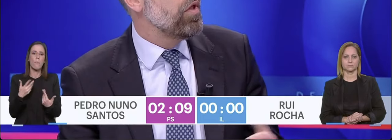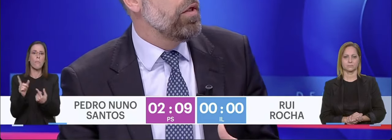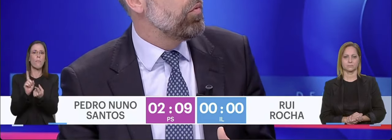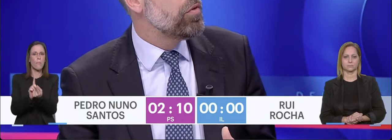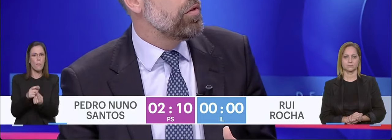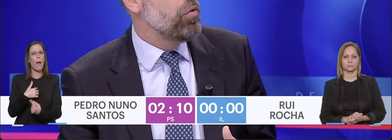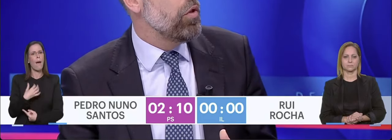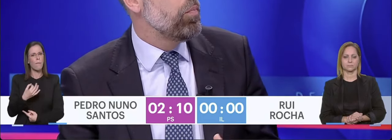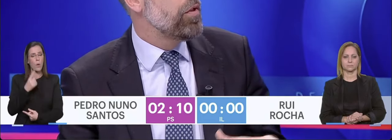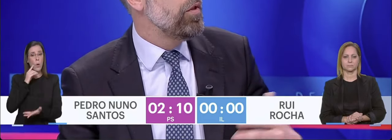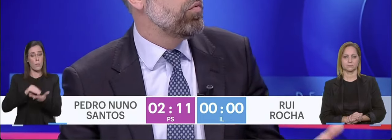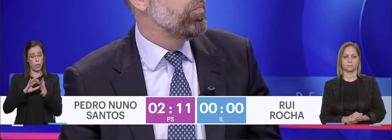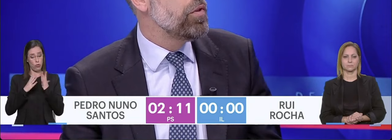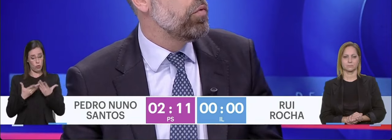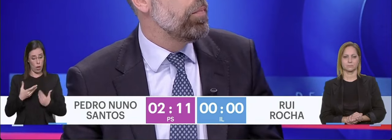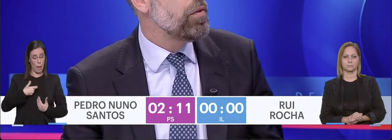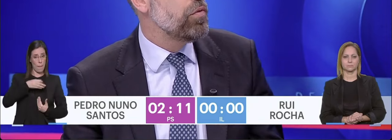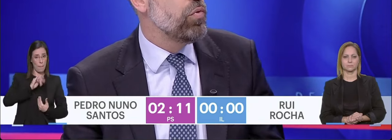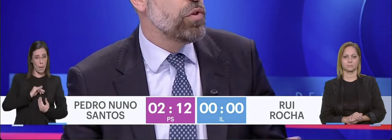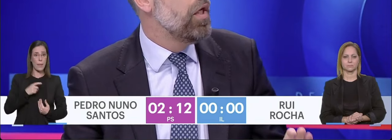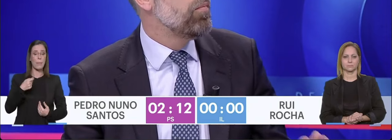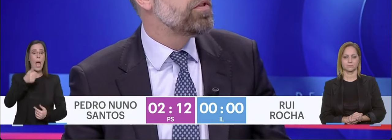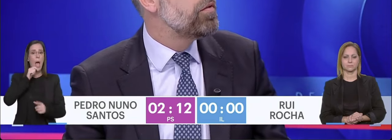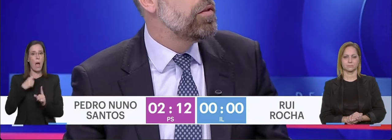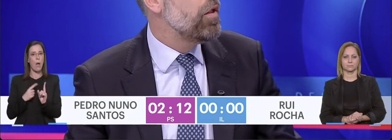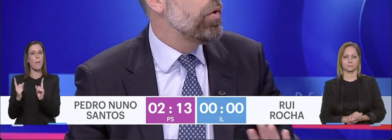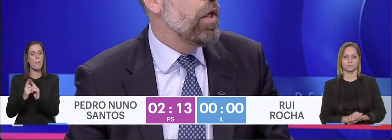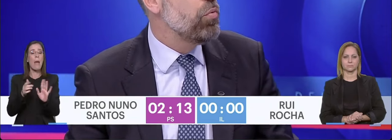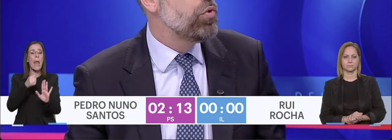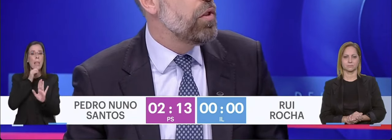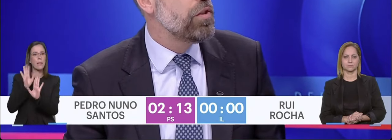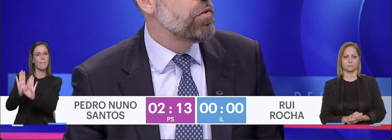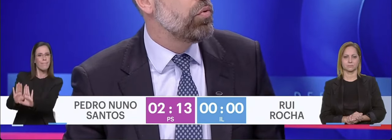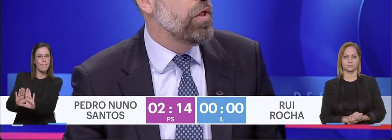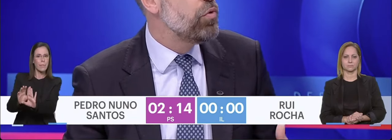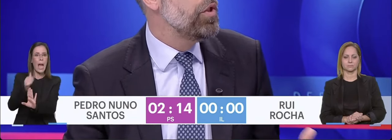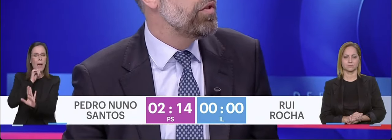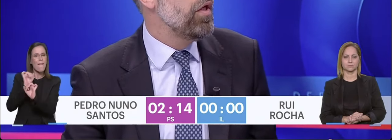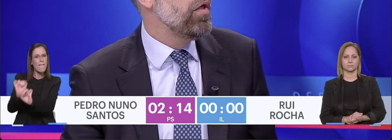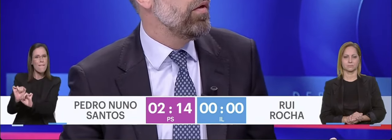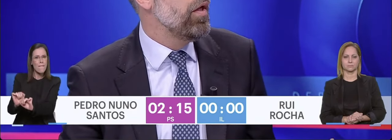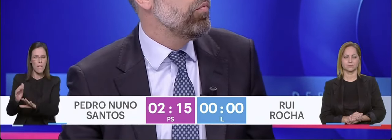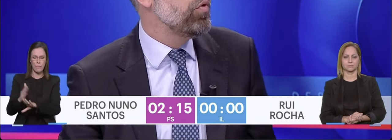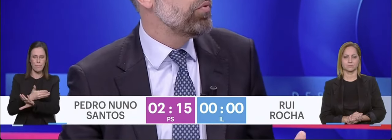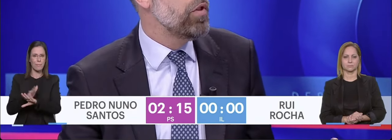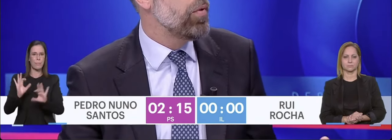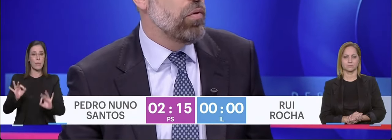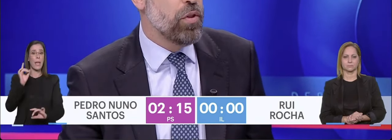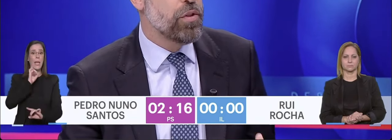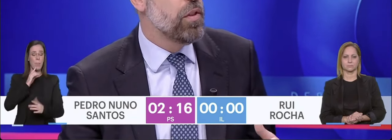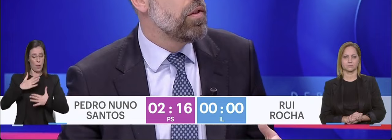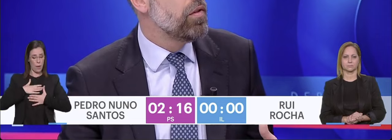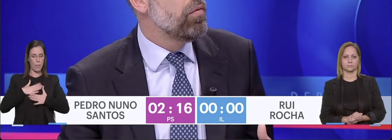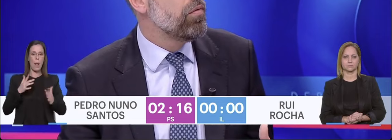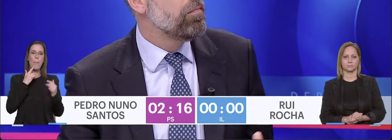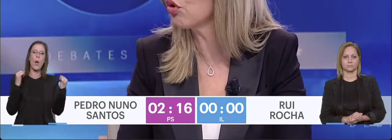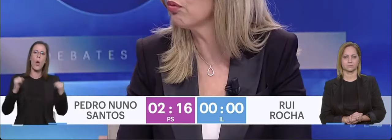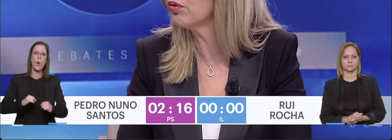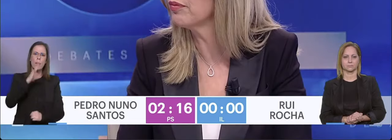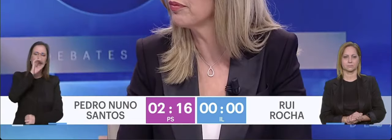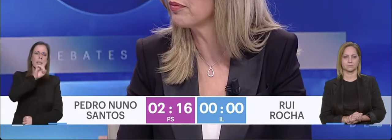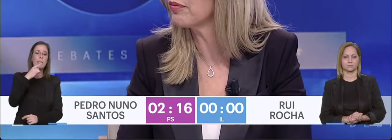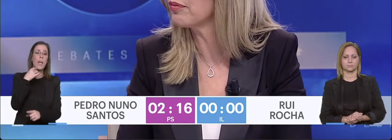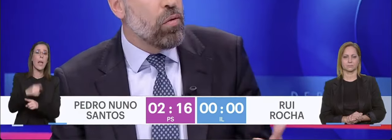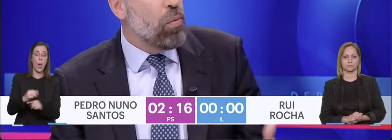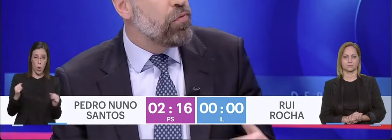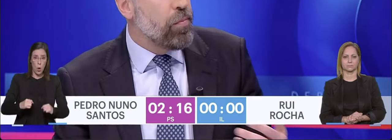Vasco Cordeiro enquanto secretário-geral do partido com o presidente do PS aores mas a decisão é dos socialistas açorianos E isto é é muito importante para nós concordará se houver um